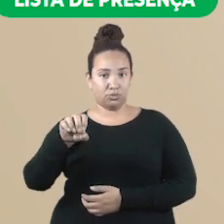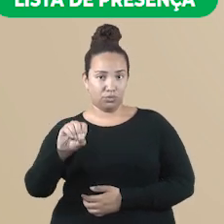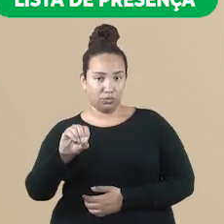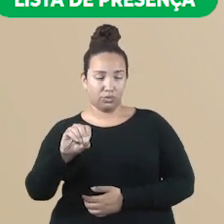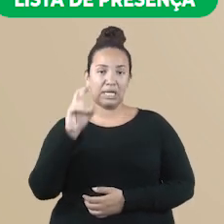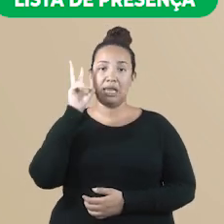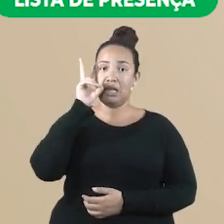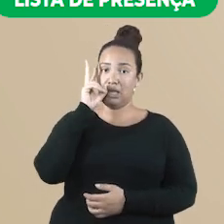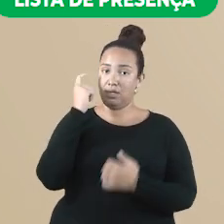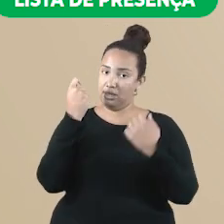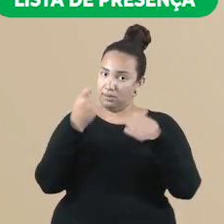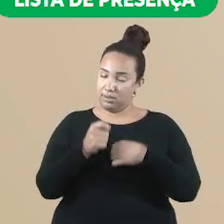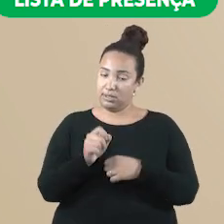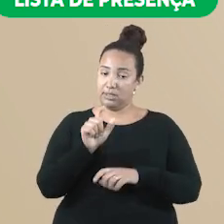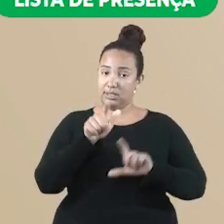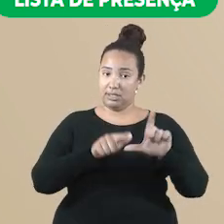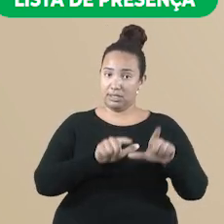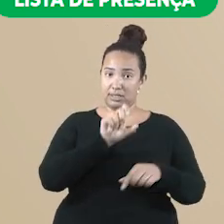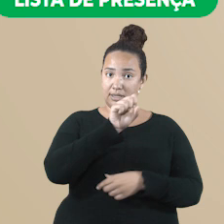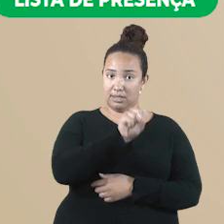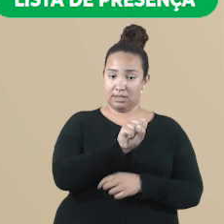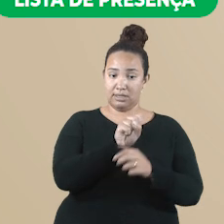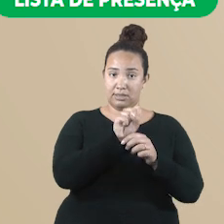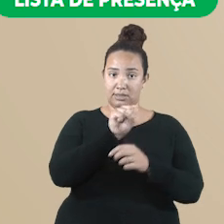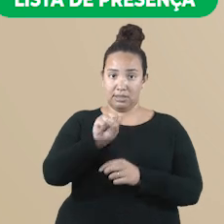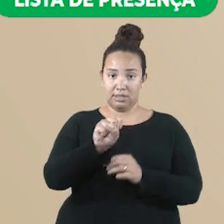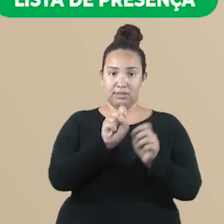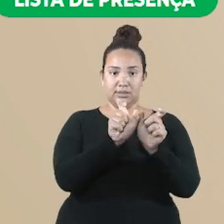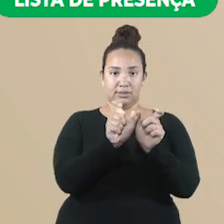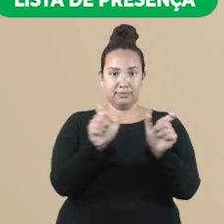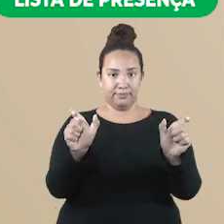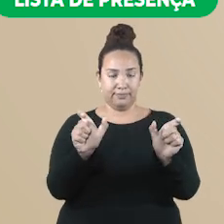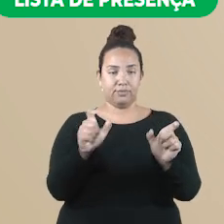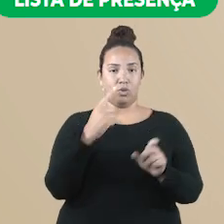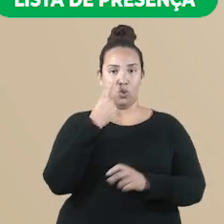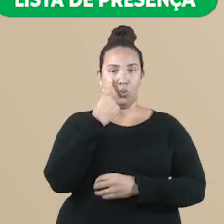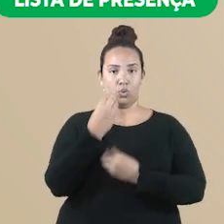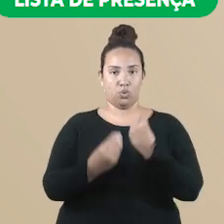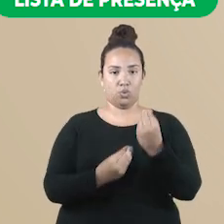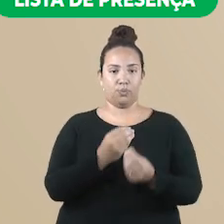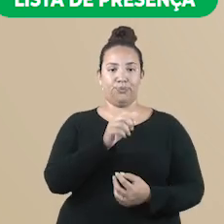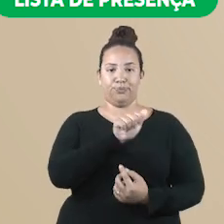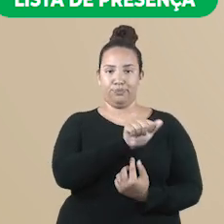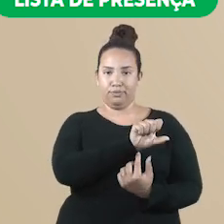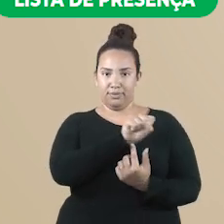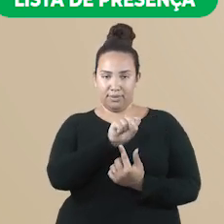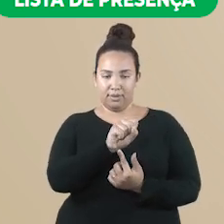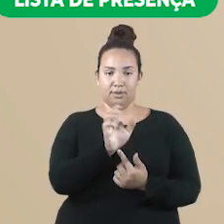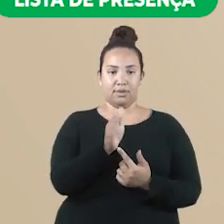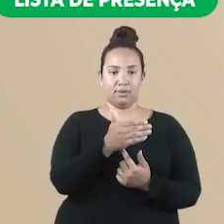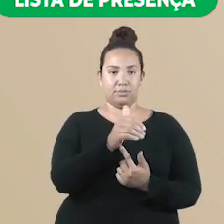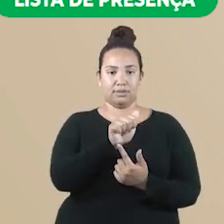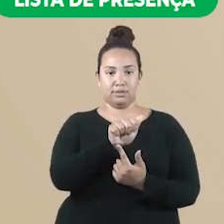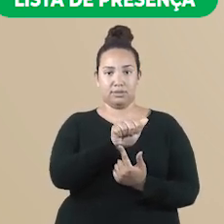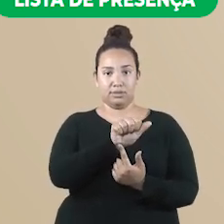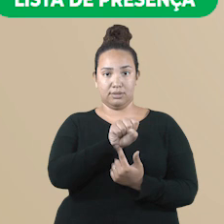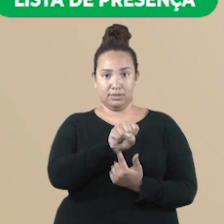a-sa-si-no. Mas devemos lembrar de separar o S repetido. Então, a forma correta